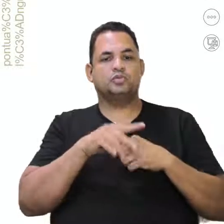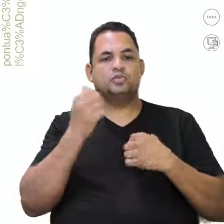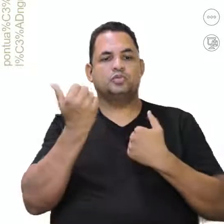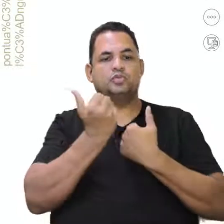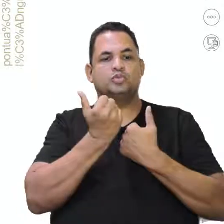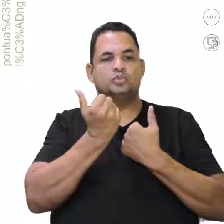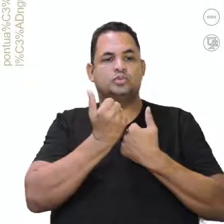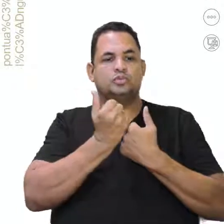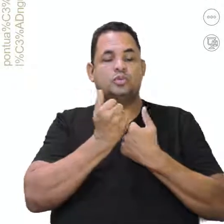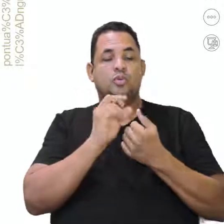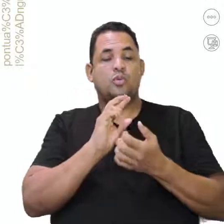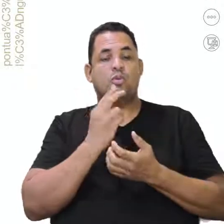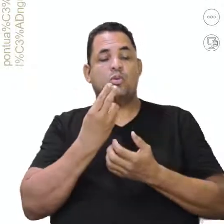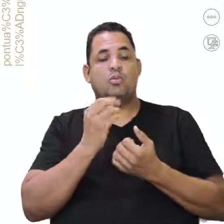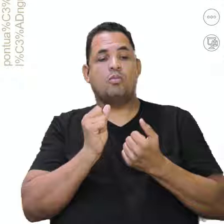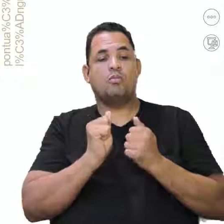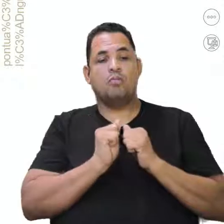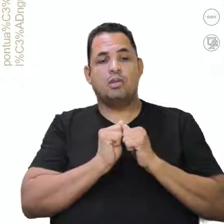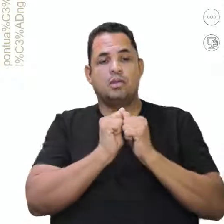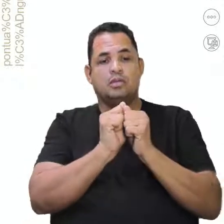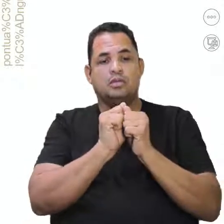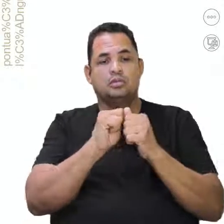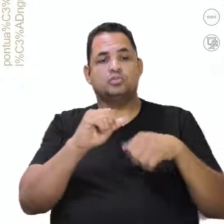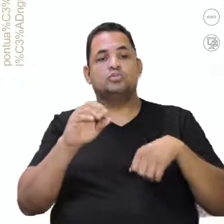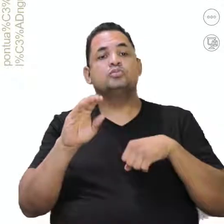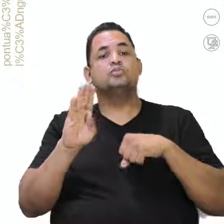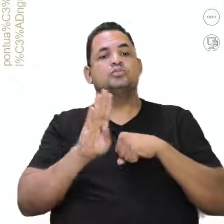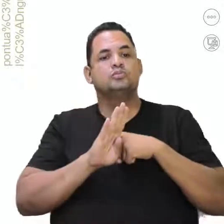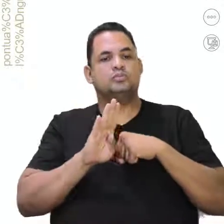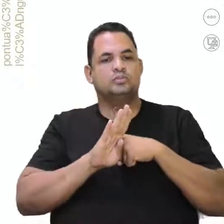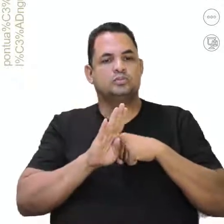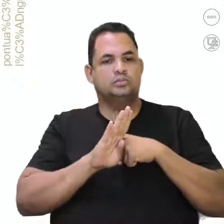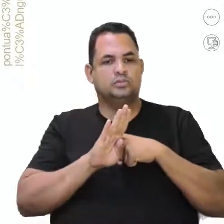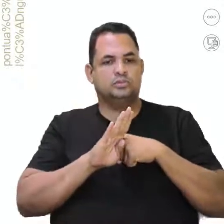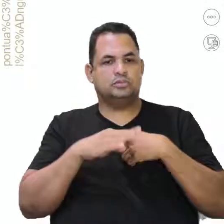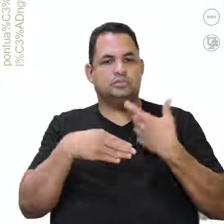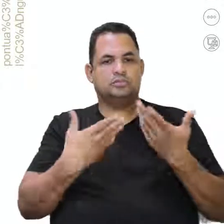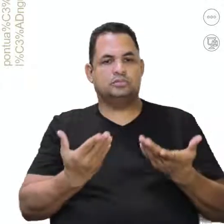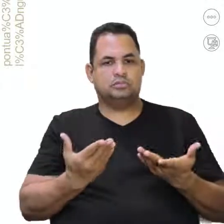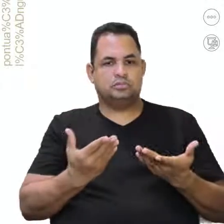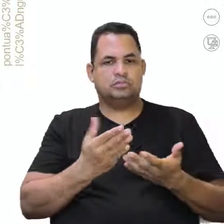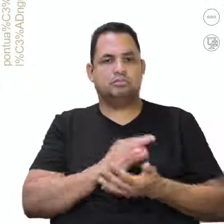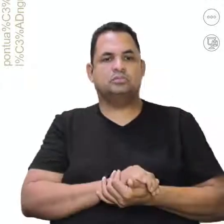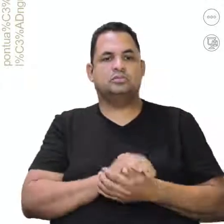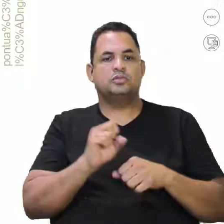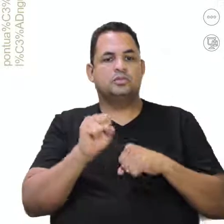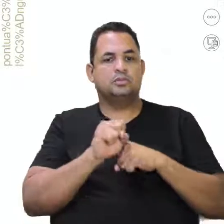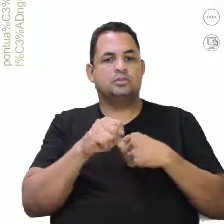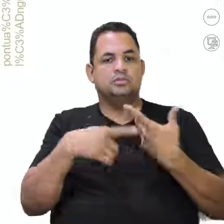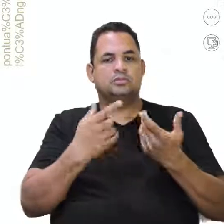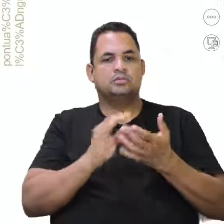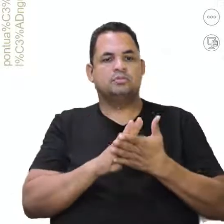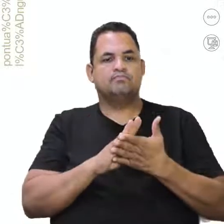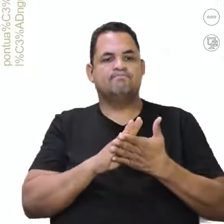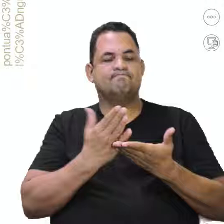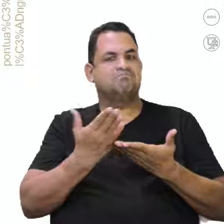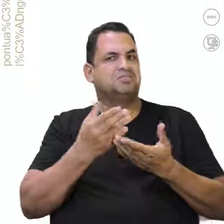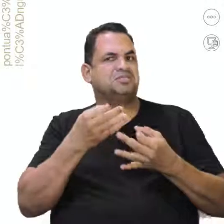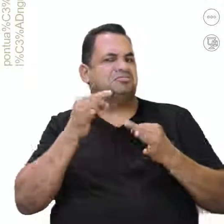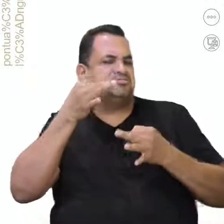que substituem ou acompanham o substantivo, certo? De